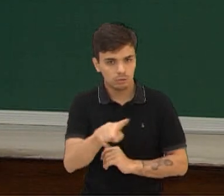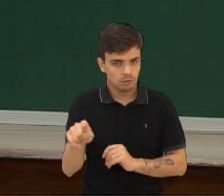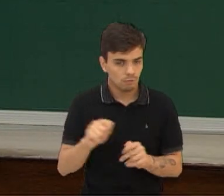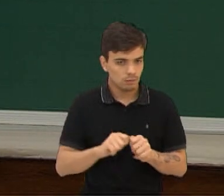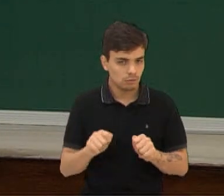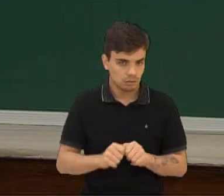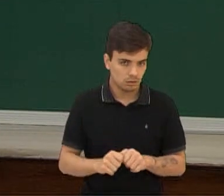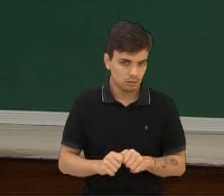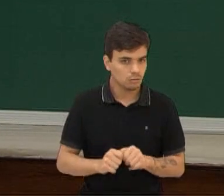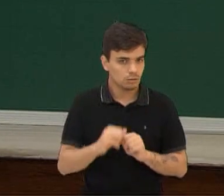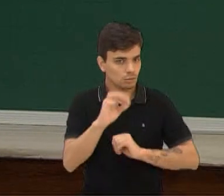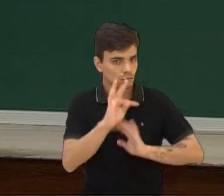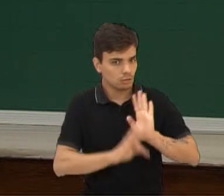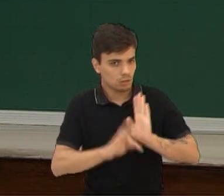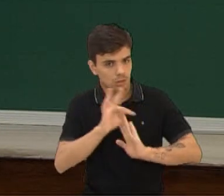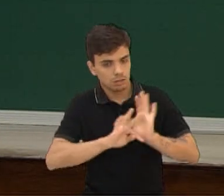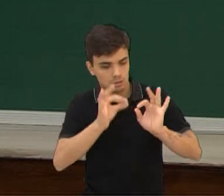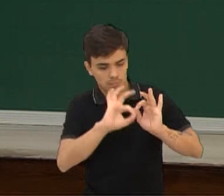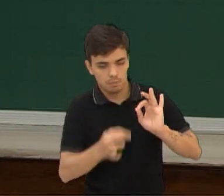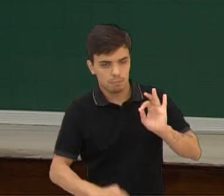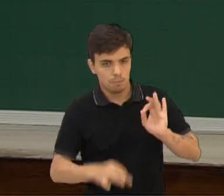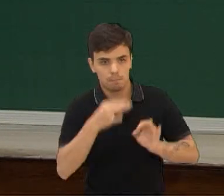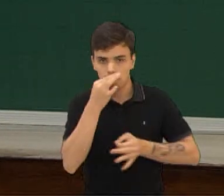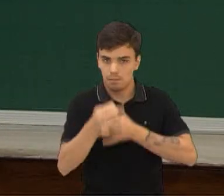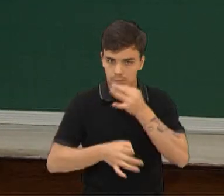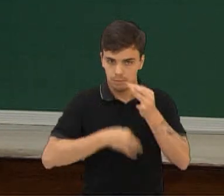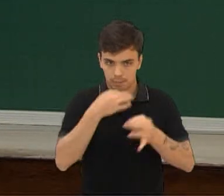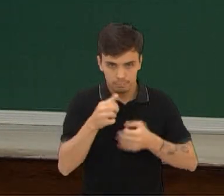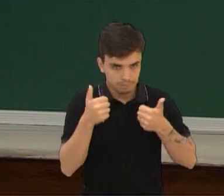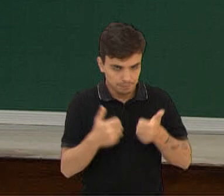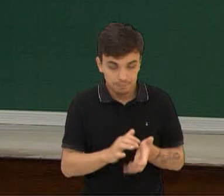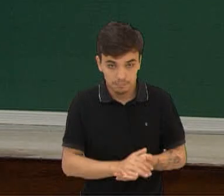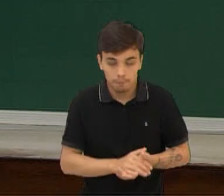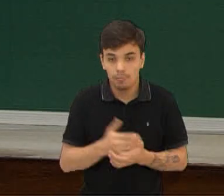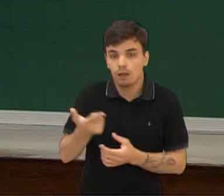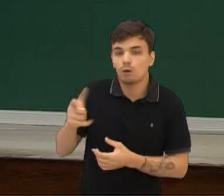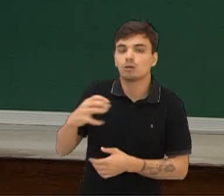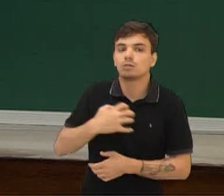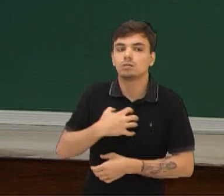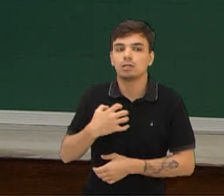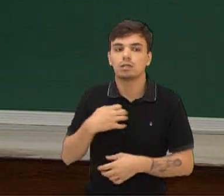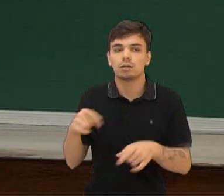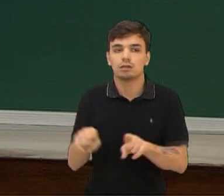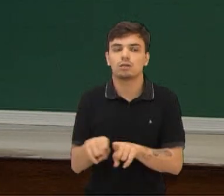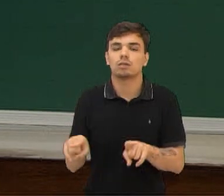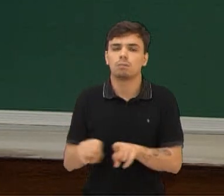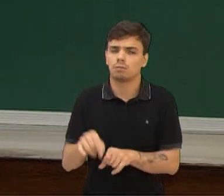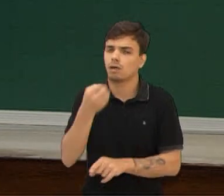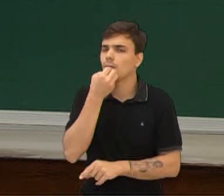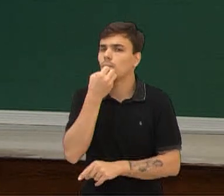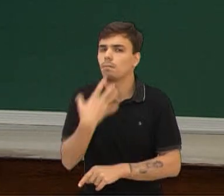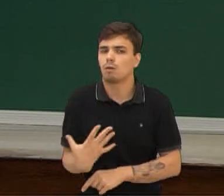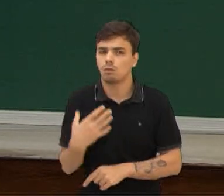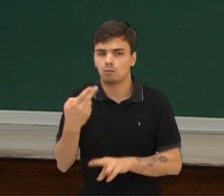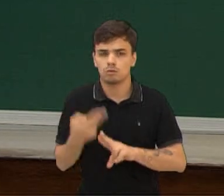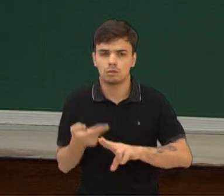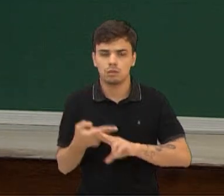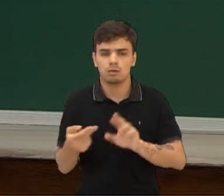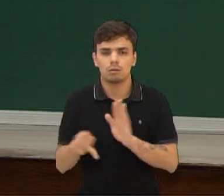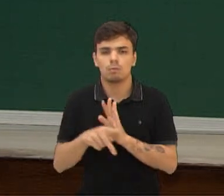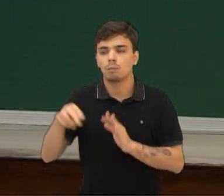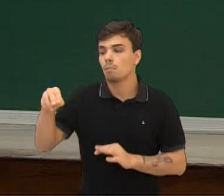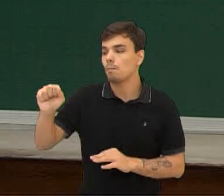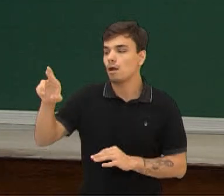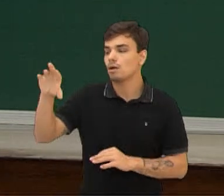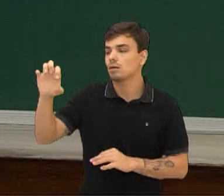fazer o texto dissertativo argumentativo. Uma outra maneira, que também fica muito boa, que foi usada pela Marcela